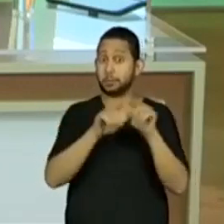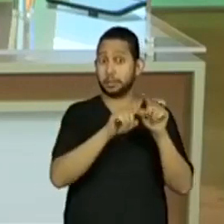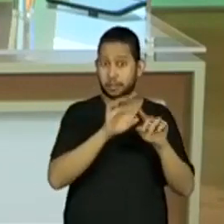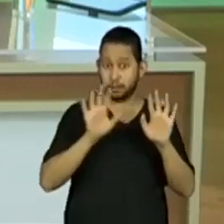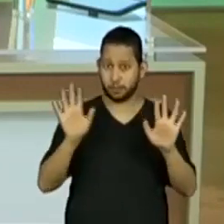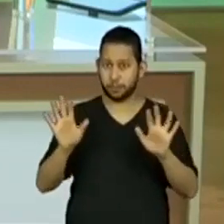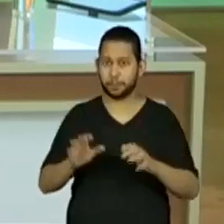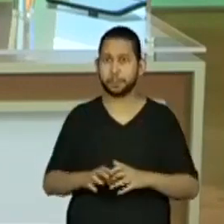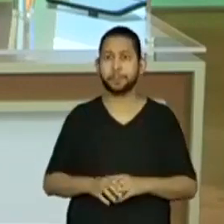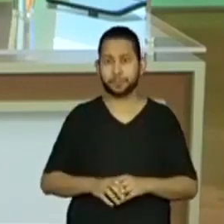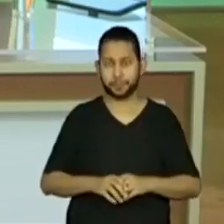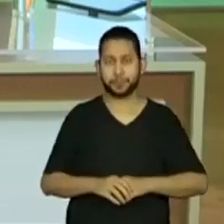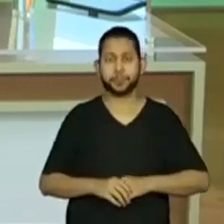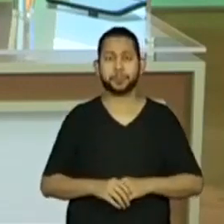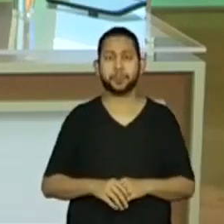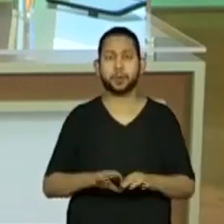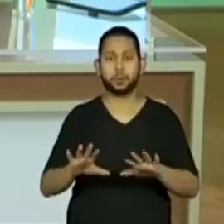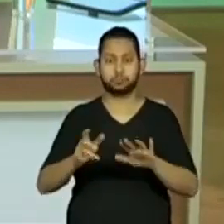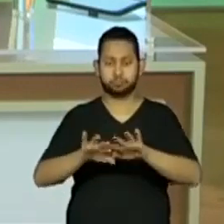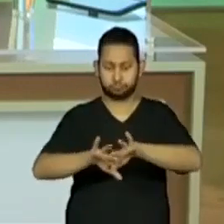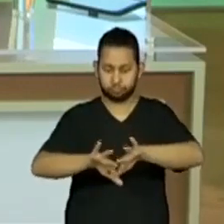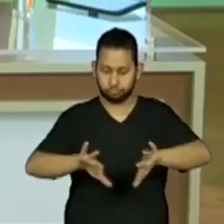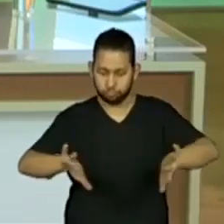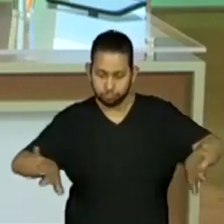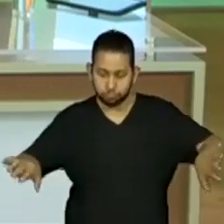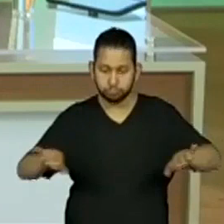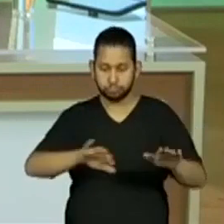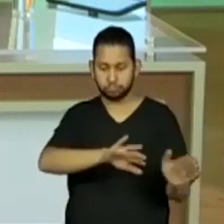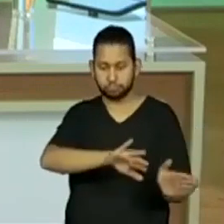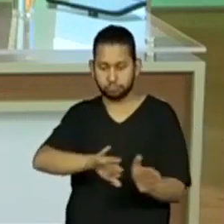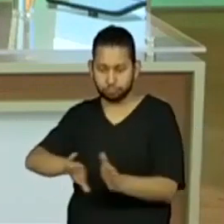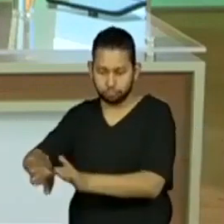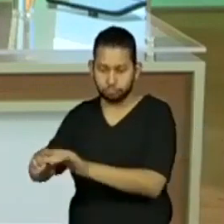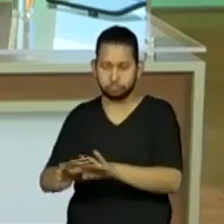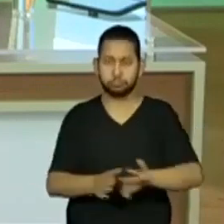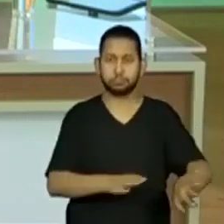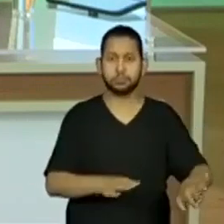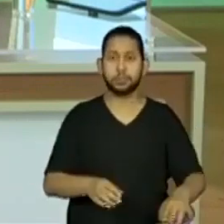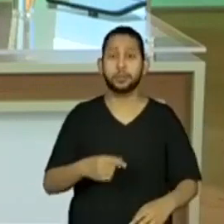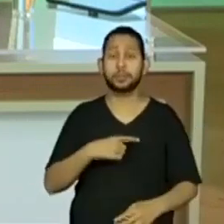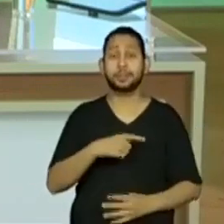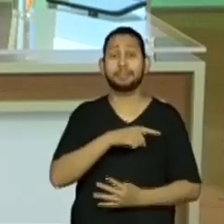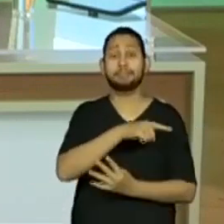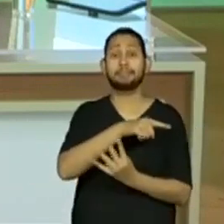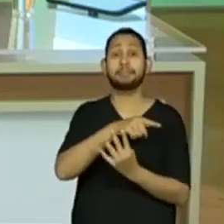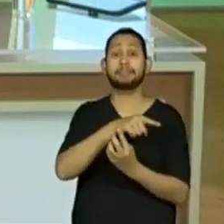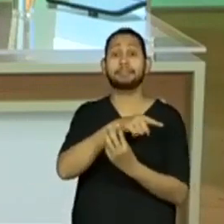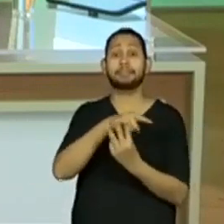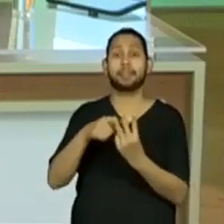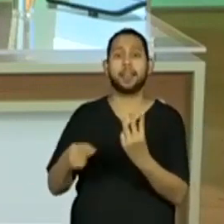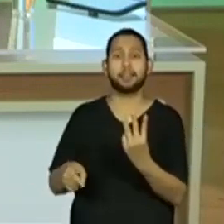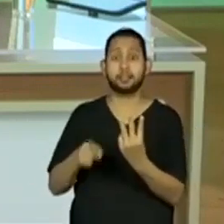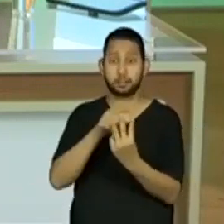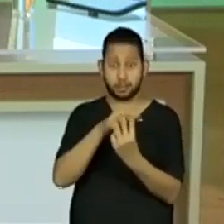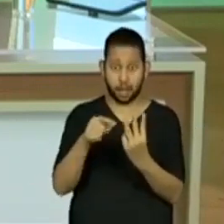vou tirar isso aqui da frente para vocês verem, 3 recipientes de